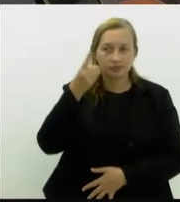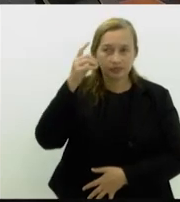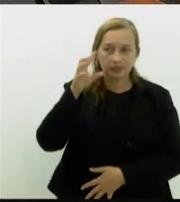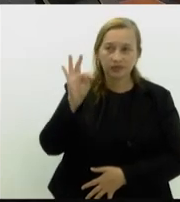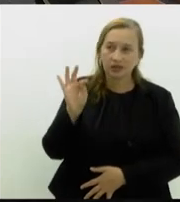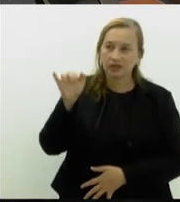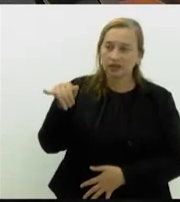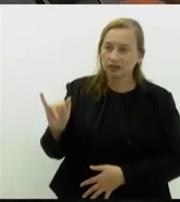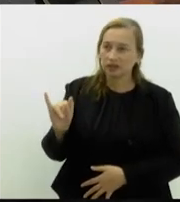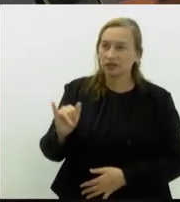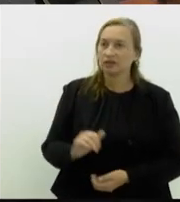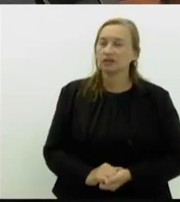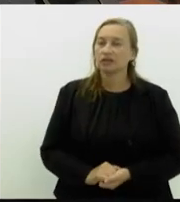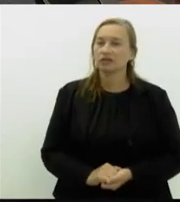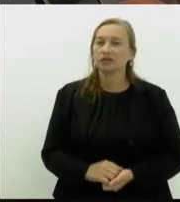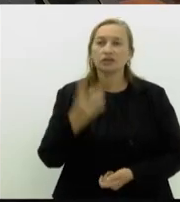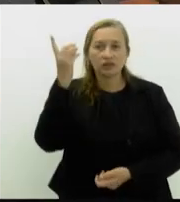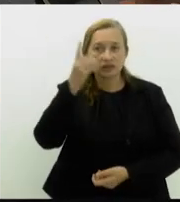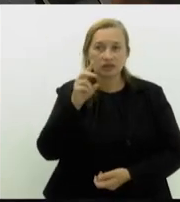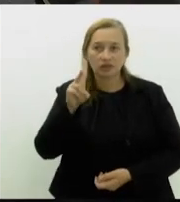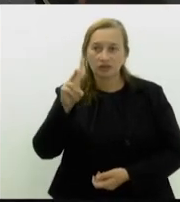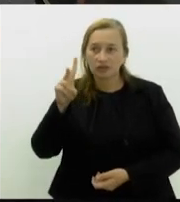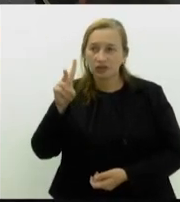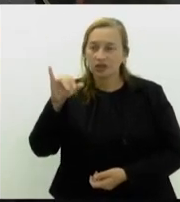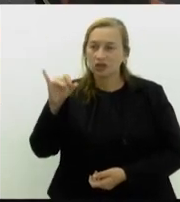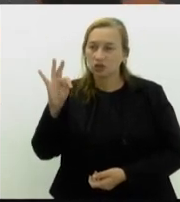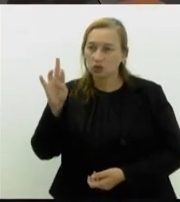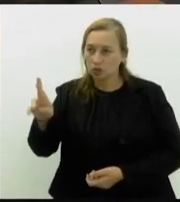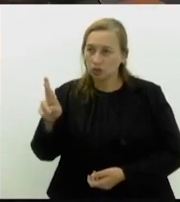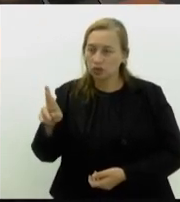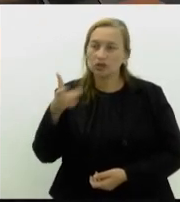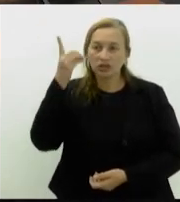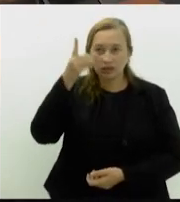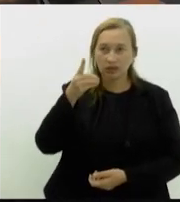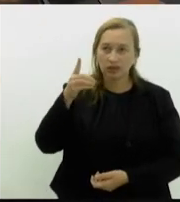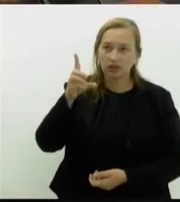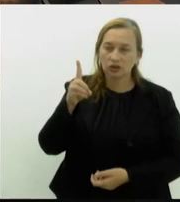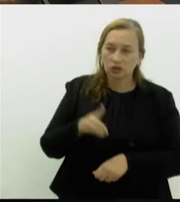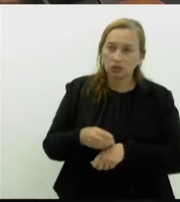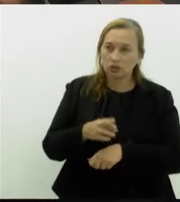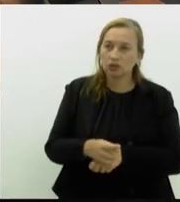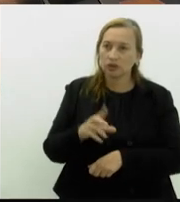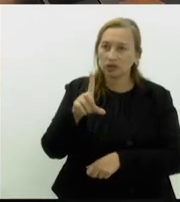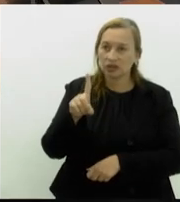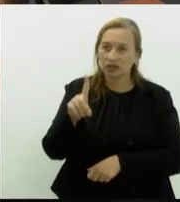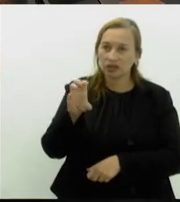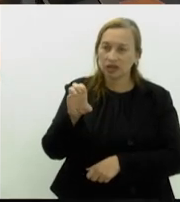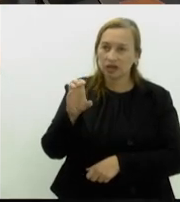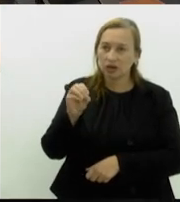Tandy Vieira, deputado Vitor Júnior, deputado Dr. Deodalto,